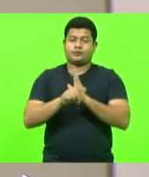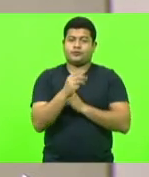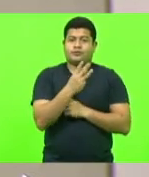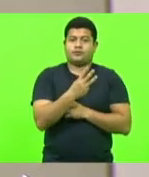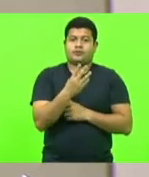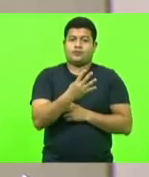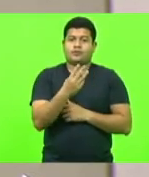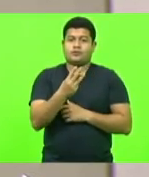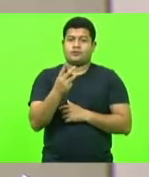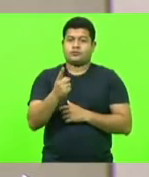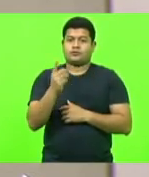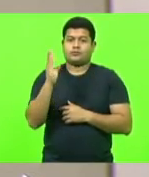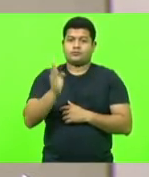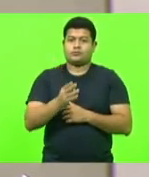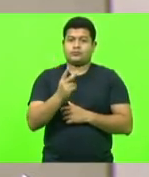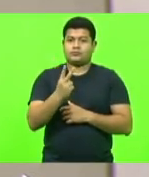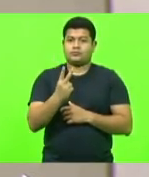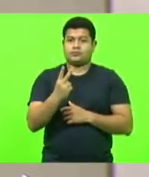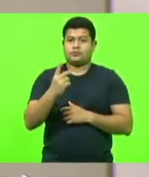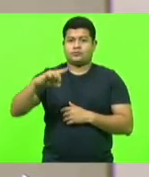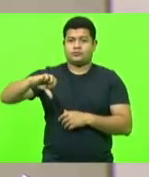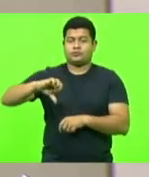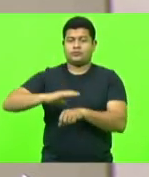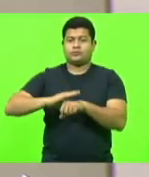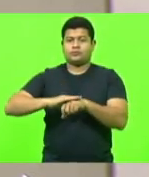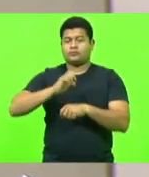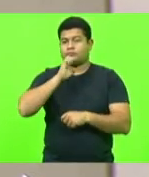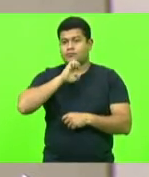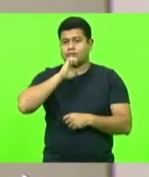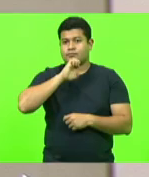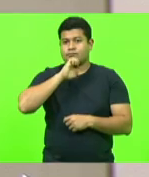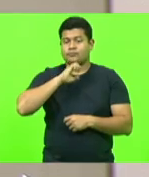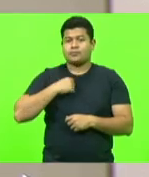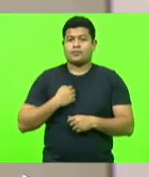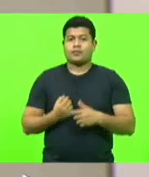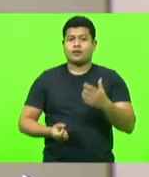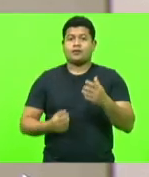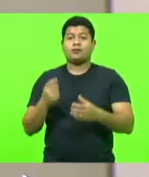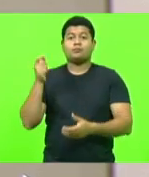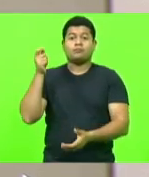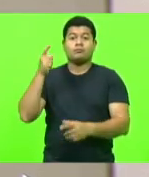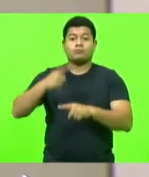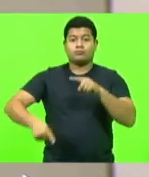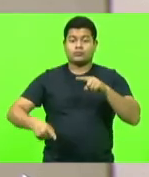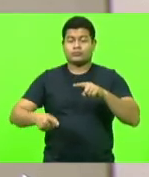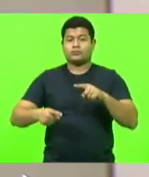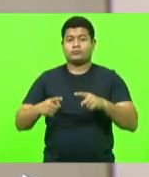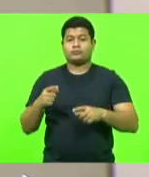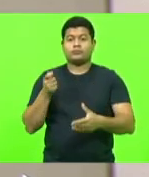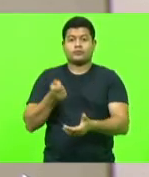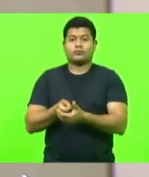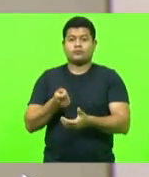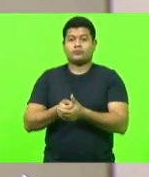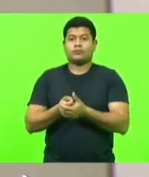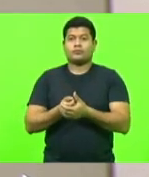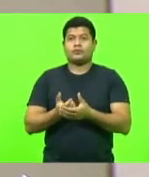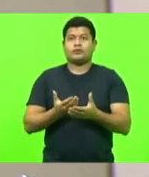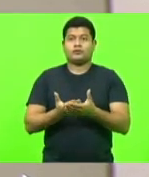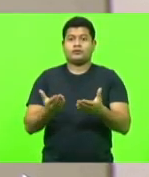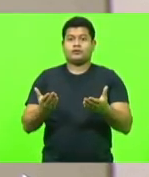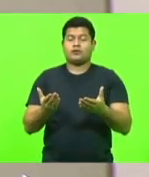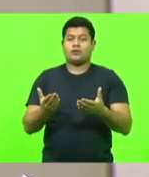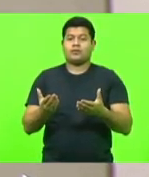491.0/2019, autor deputado Felipe Estevão. Proíbe a cobrança pelas concessionárias de serviço público no Estado de Santa Catarina de